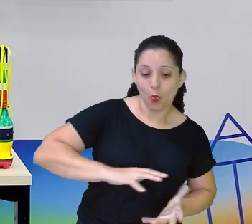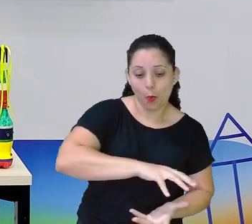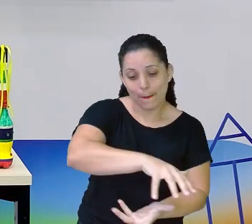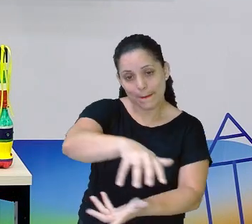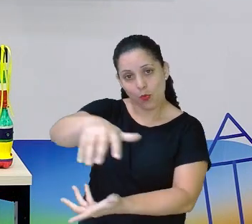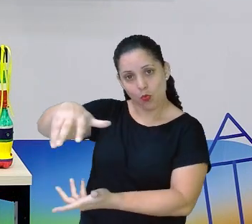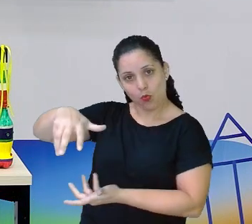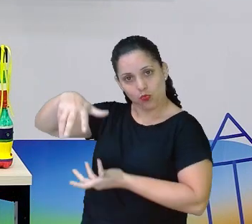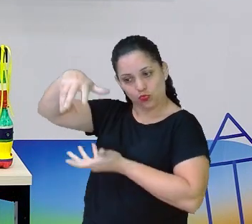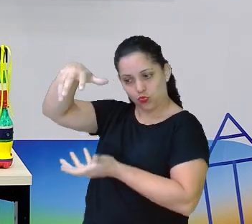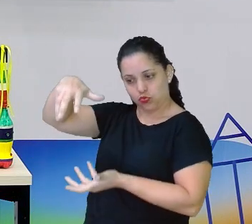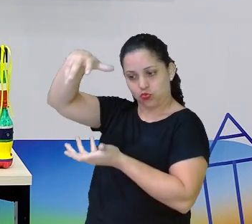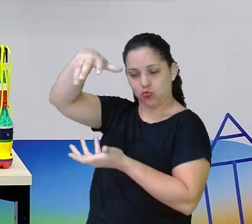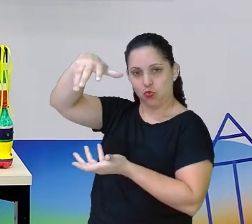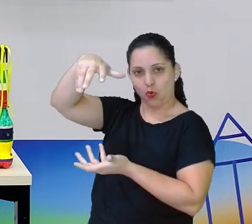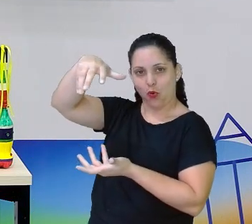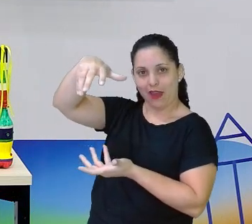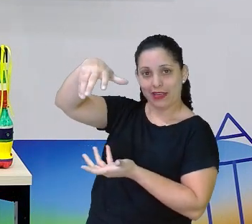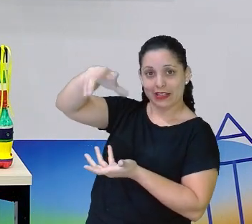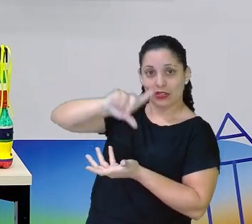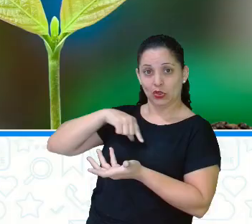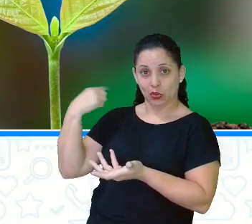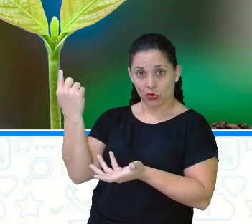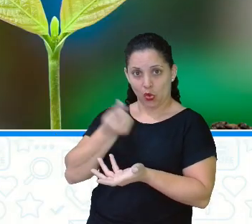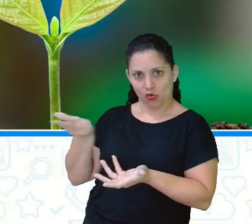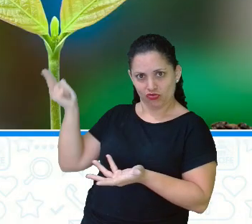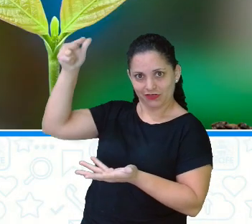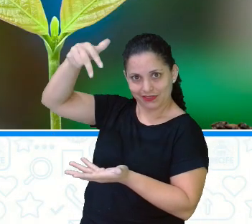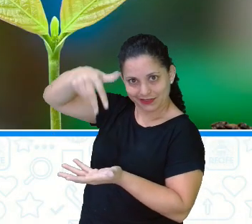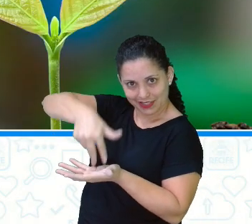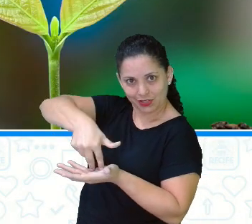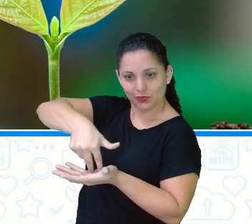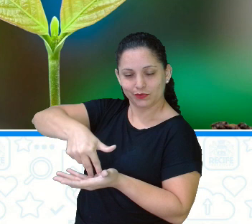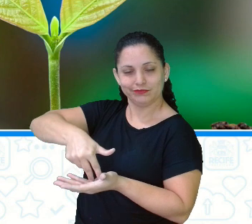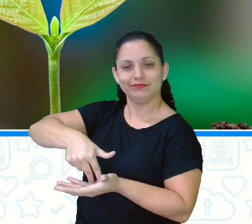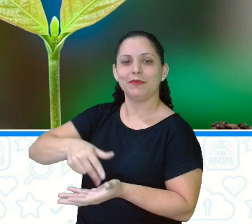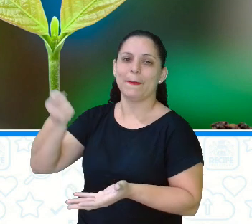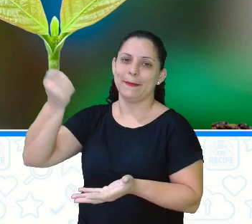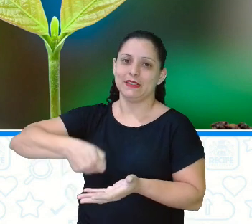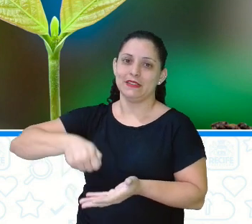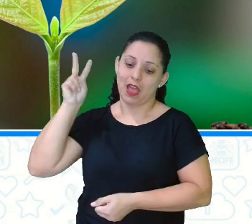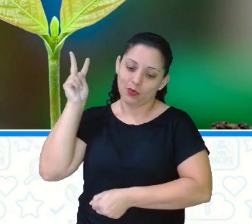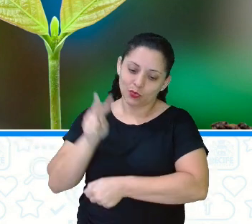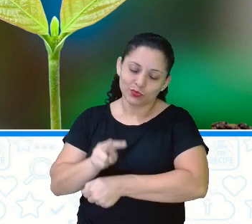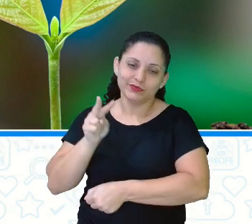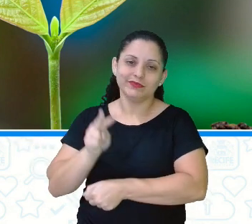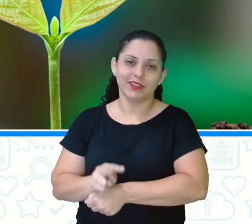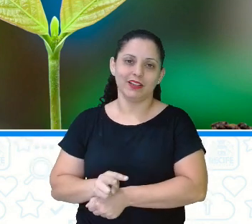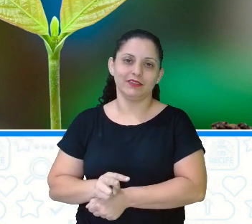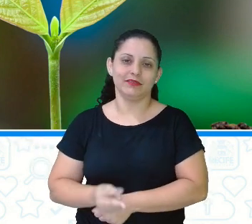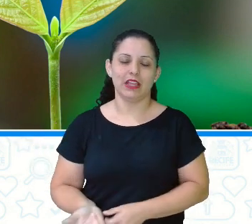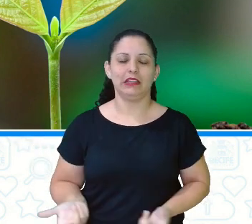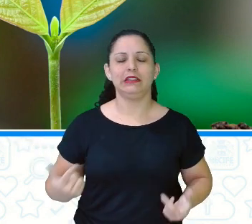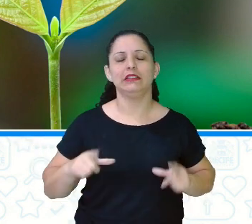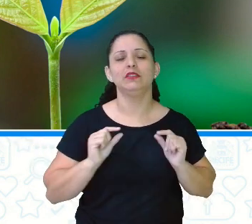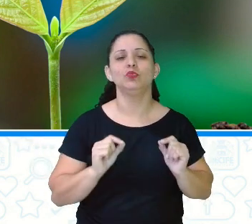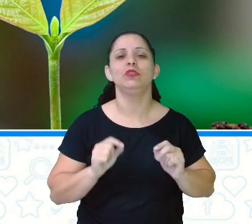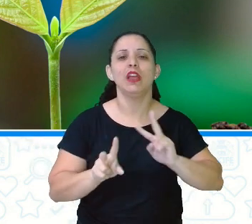mundo inteiro é a nossa casa. Então, claro, a gente precisa cuidar bem. Quando falamos em recursos